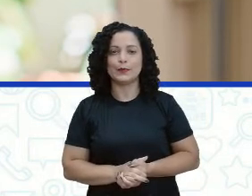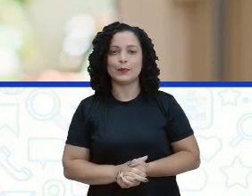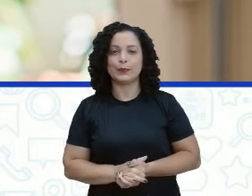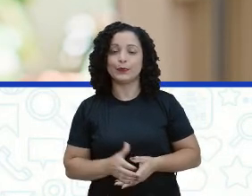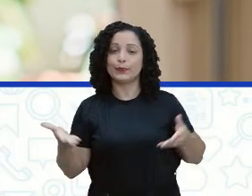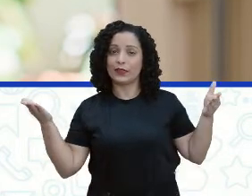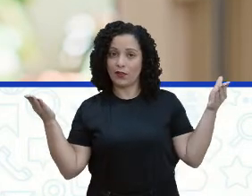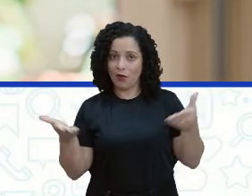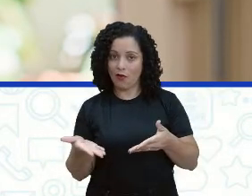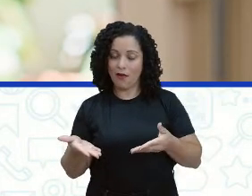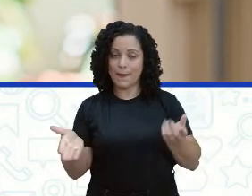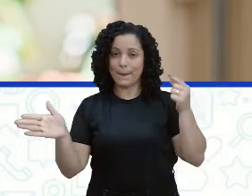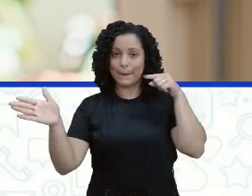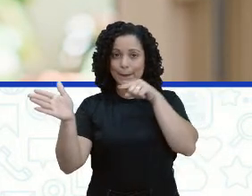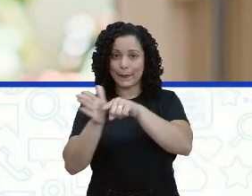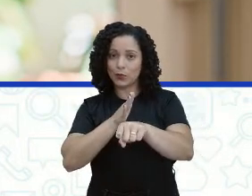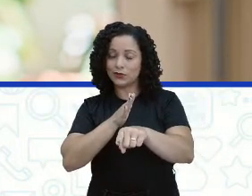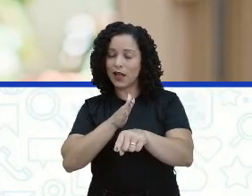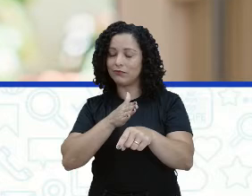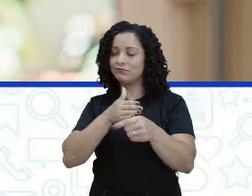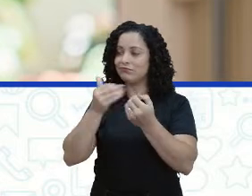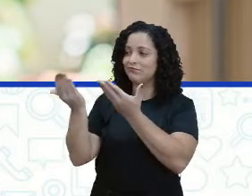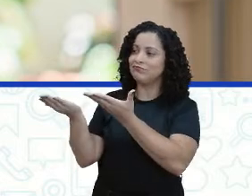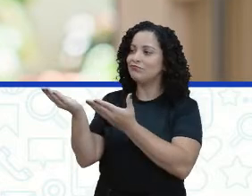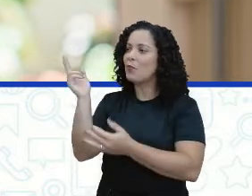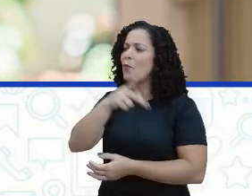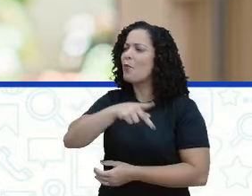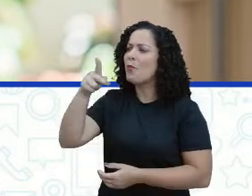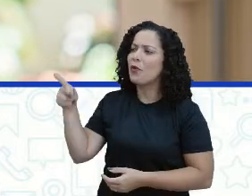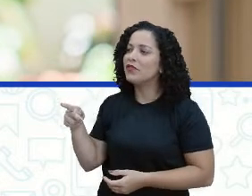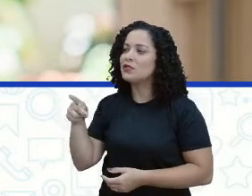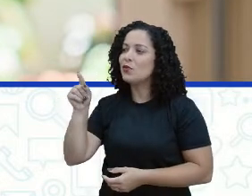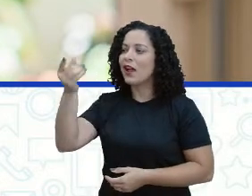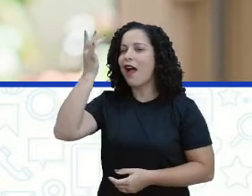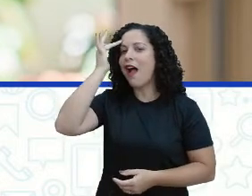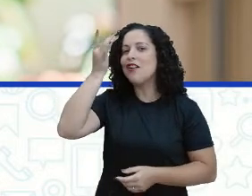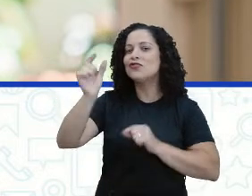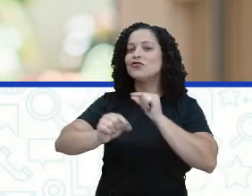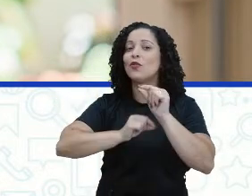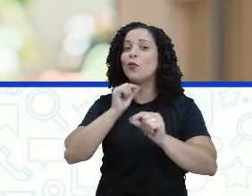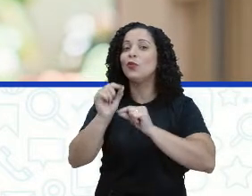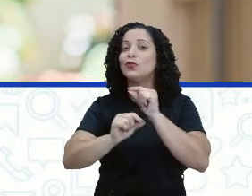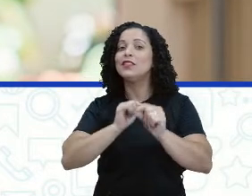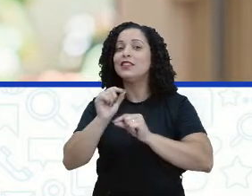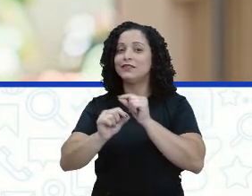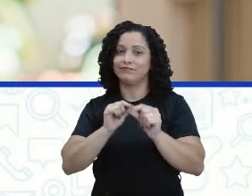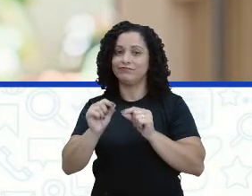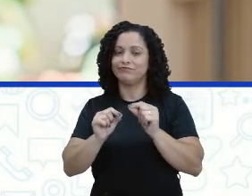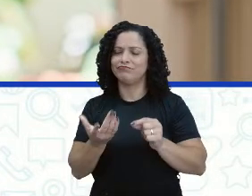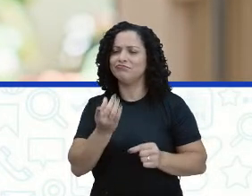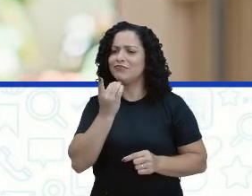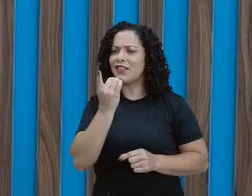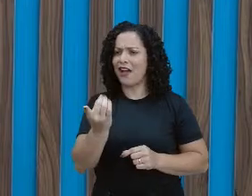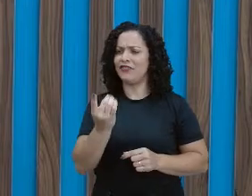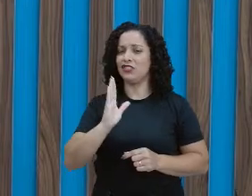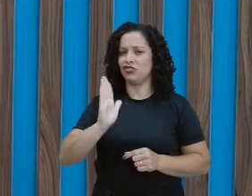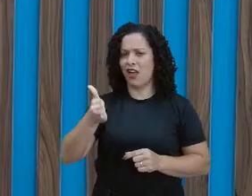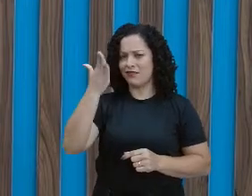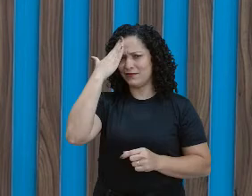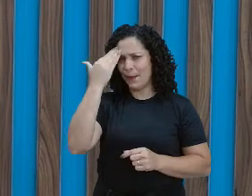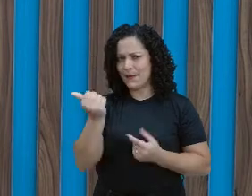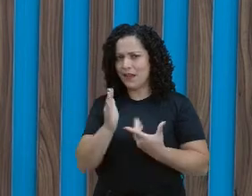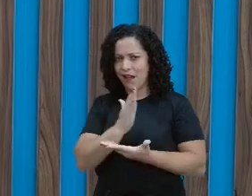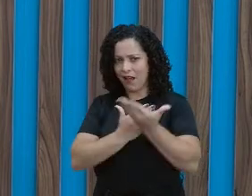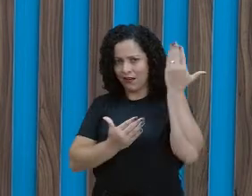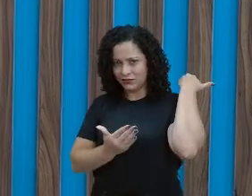esse questionamento para a professora Cláudia. E aí, Cláudia, o que é que você acha em relação a esse questionamento de Darwin? Que Darwin percebeu